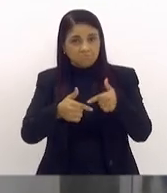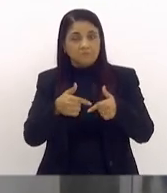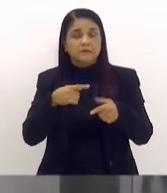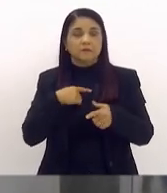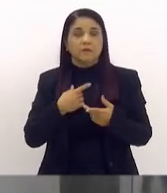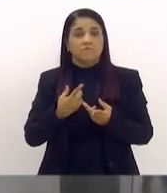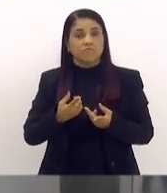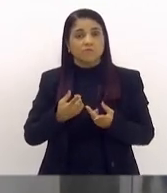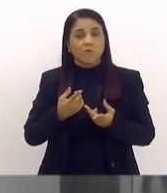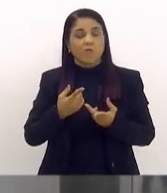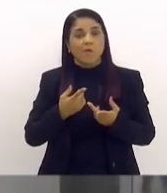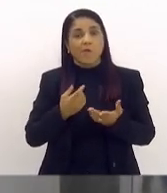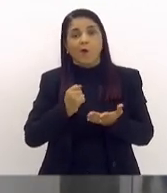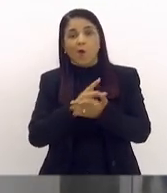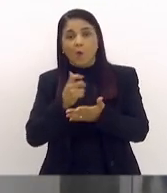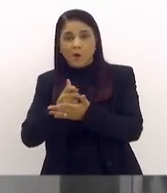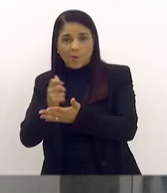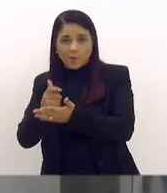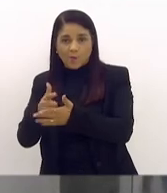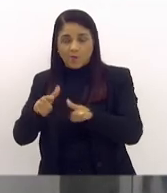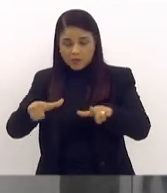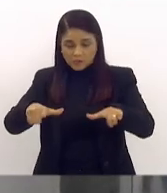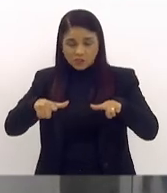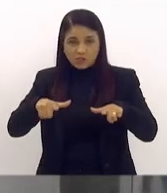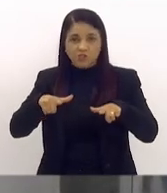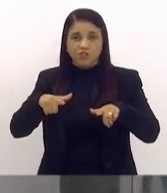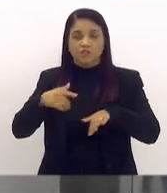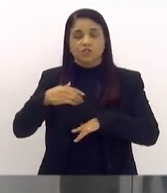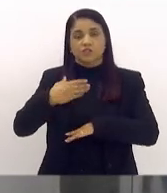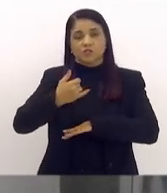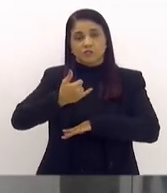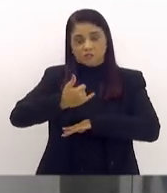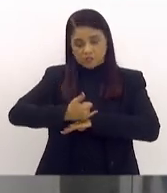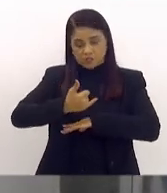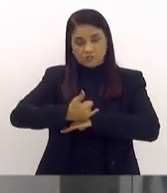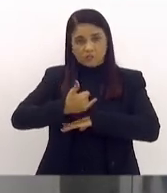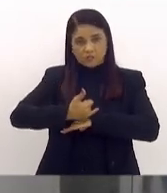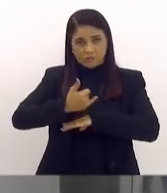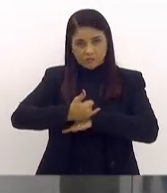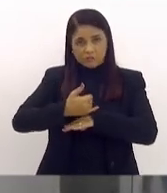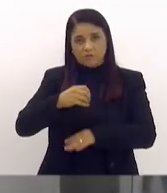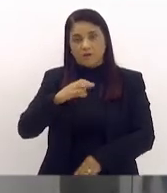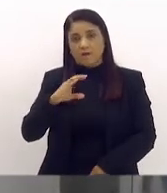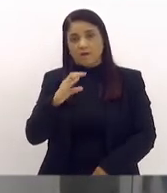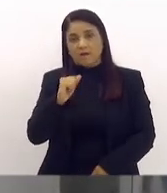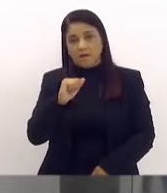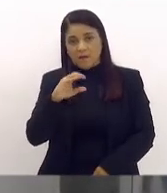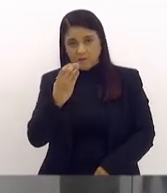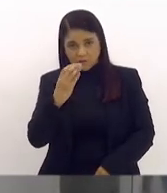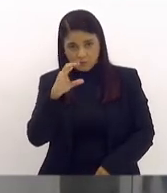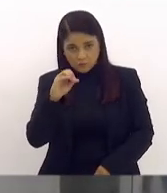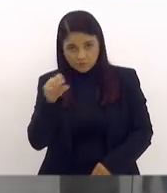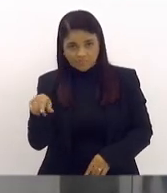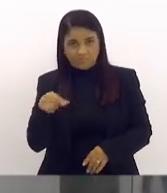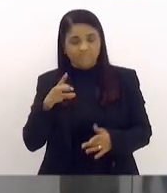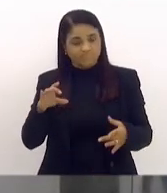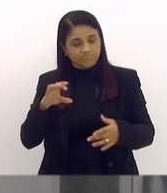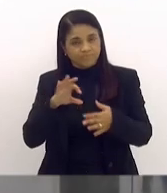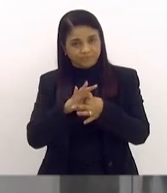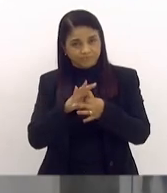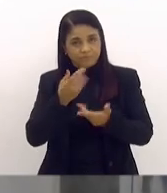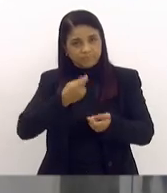Aço da CSN Então existe aí né uma cadeia produtiva um elo que que deste